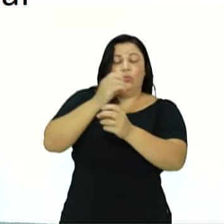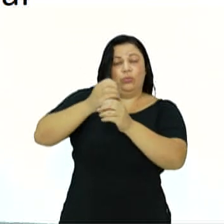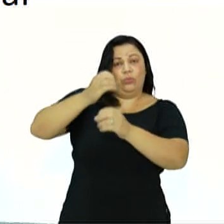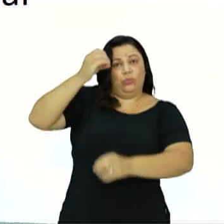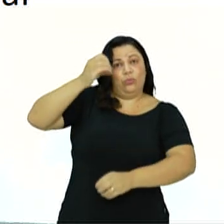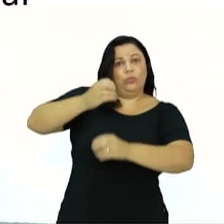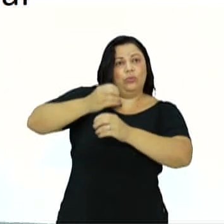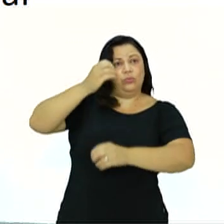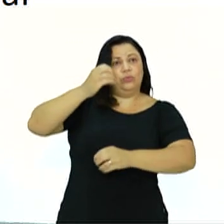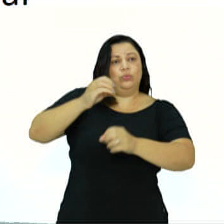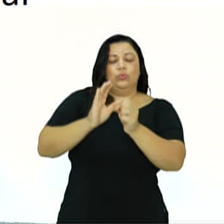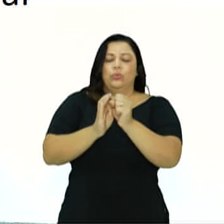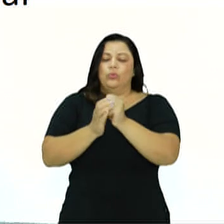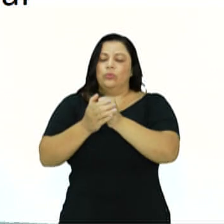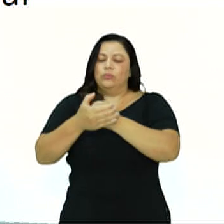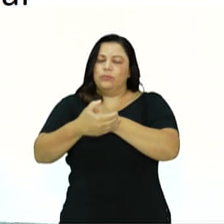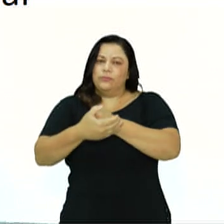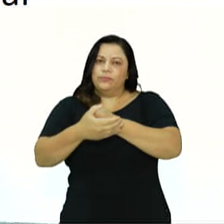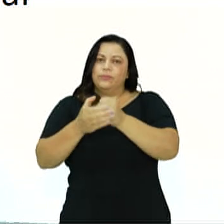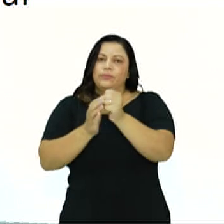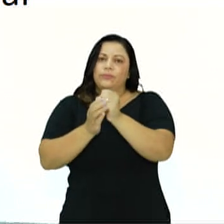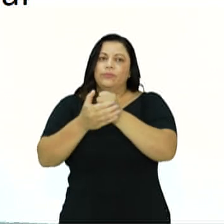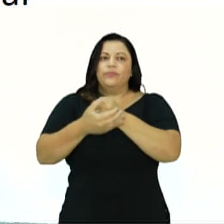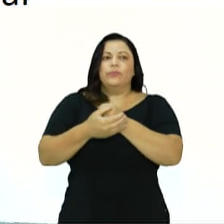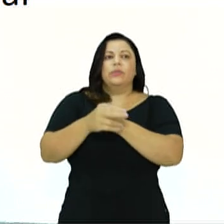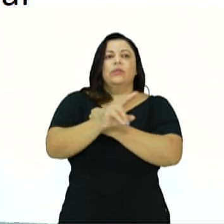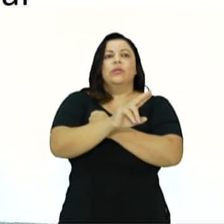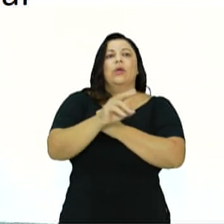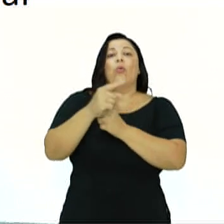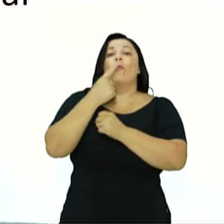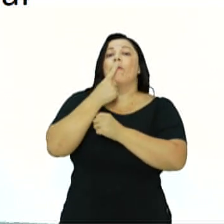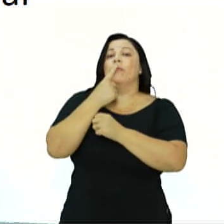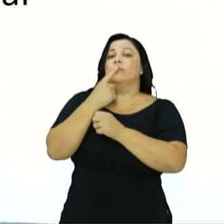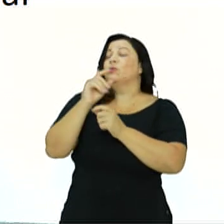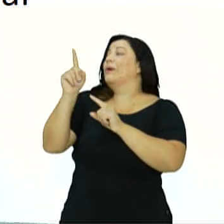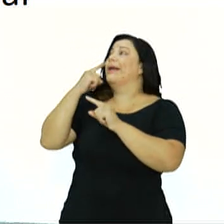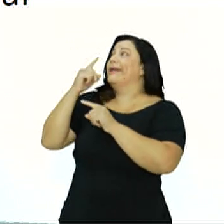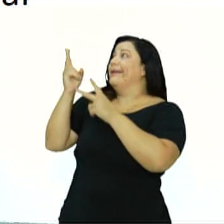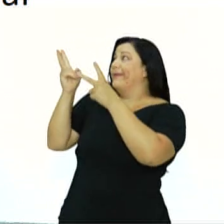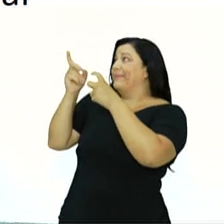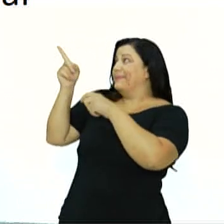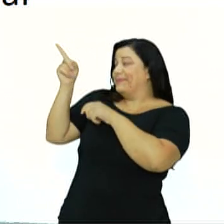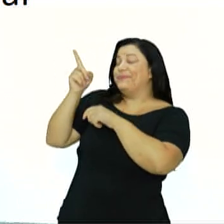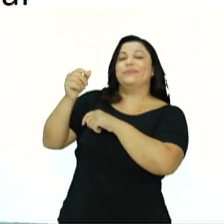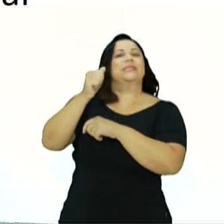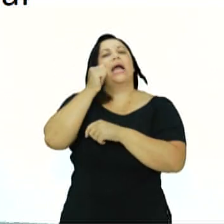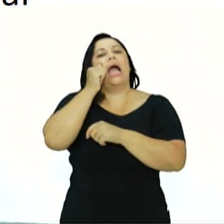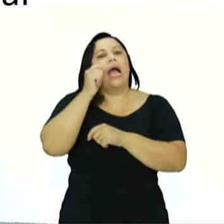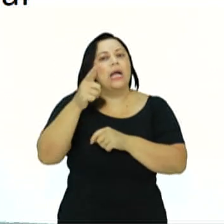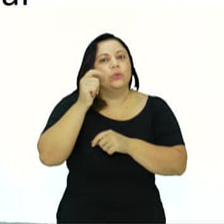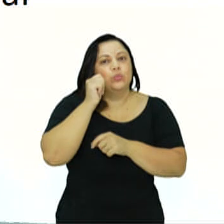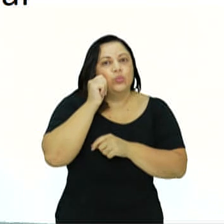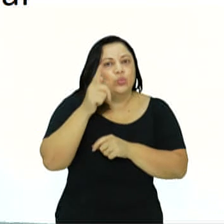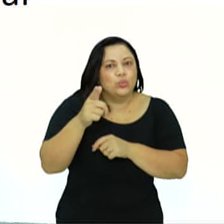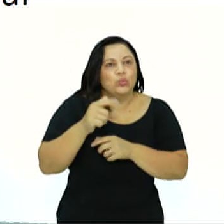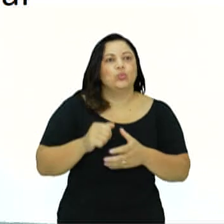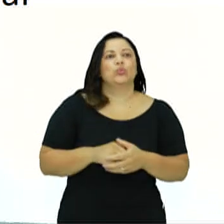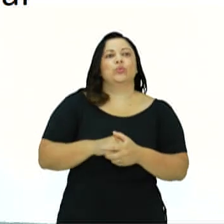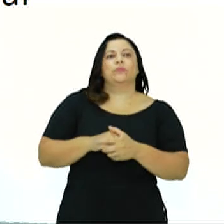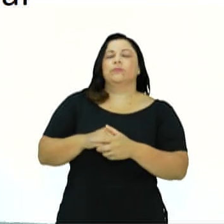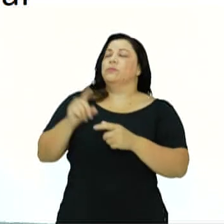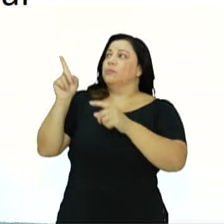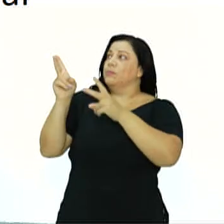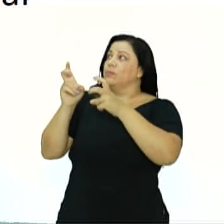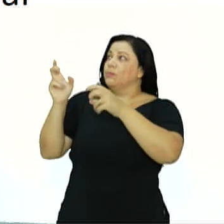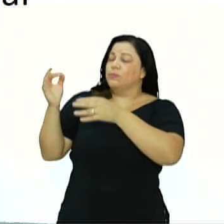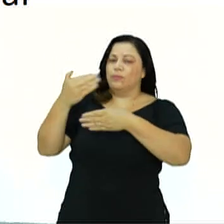região cartilaginosa chamada de disco epifisário, que está em azul ali, em destaque azul para você, né? Ou de conjugação, que permite